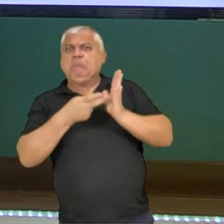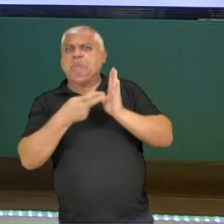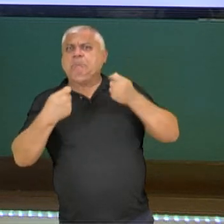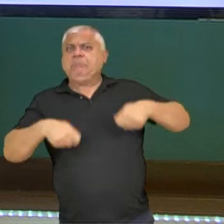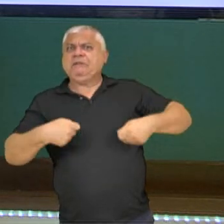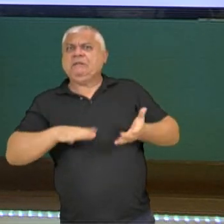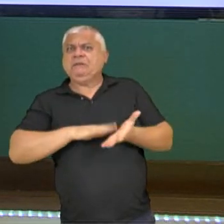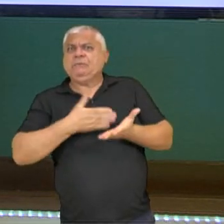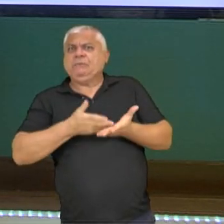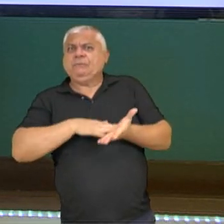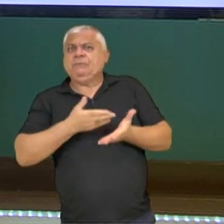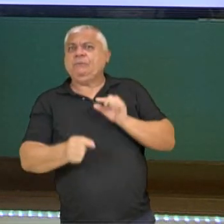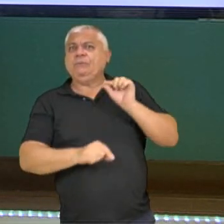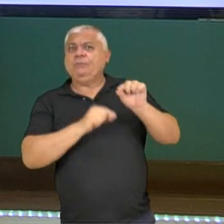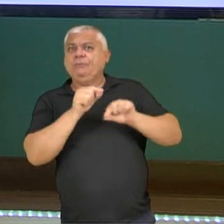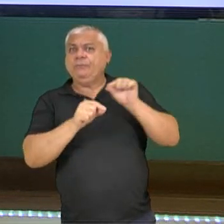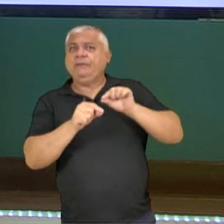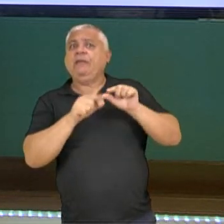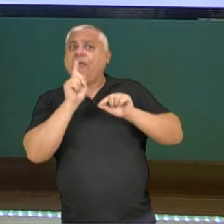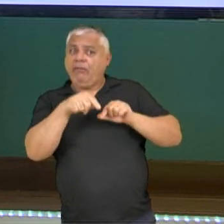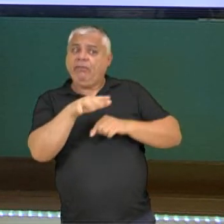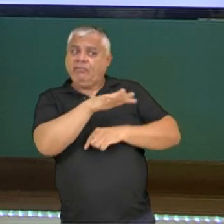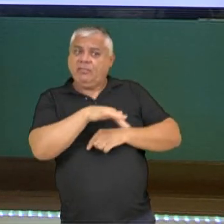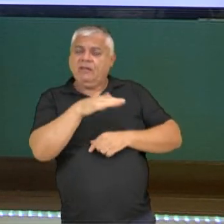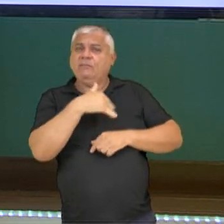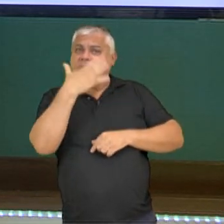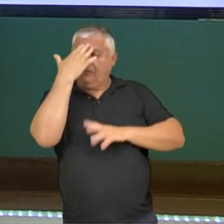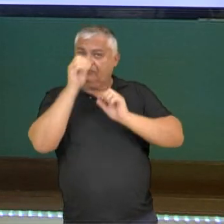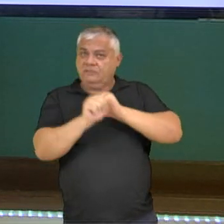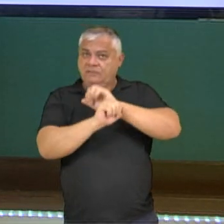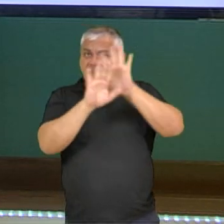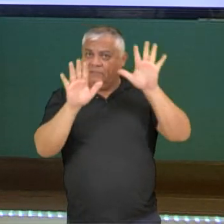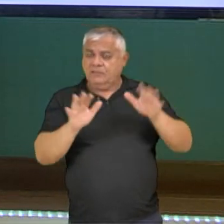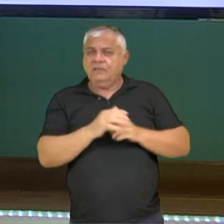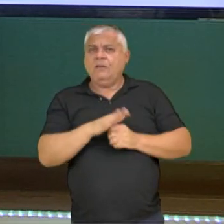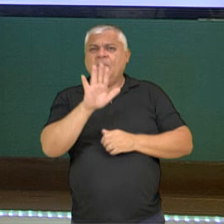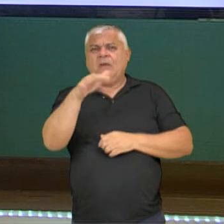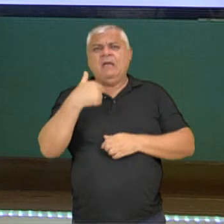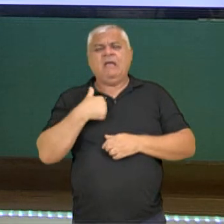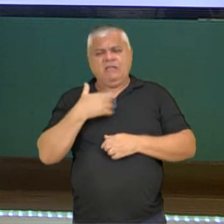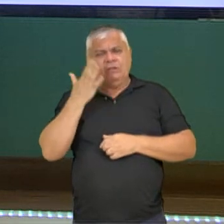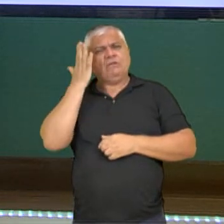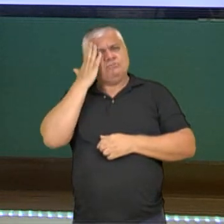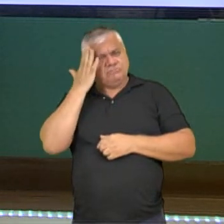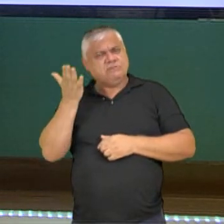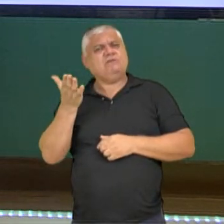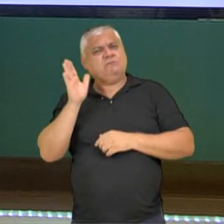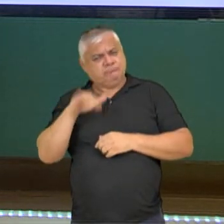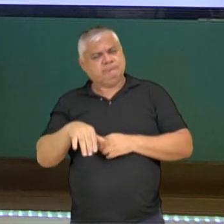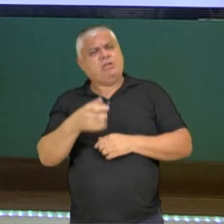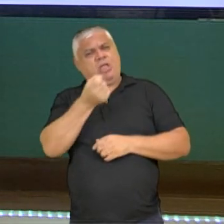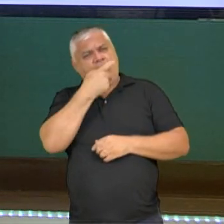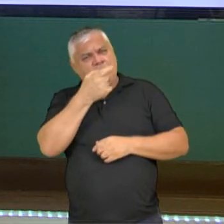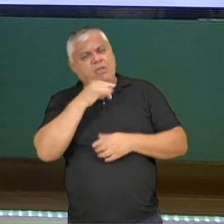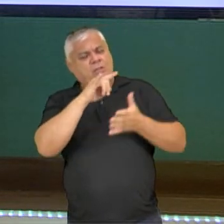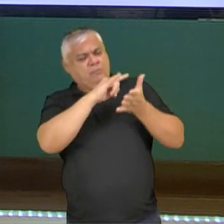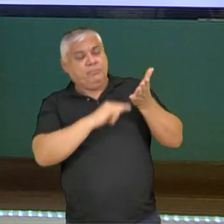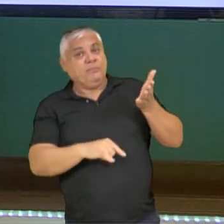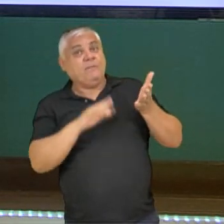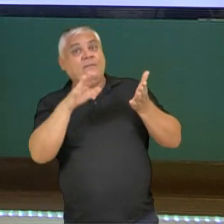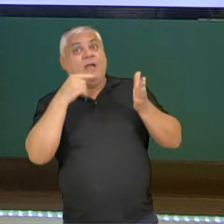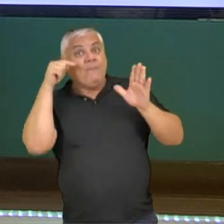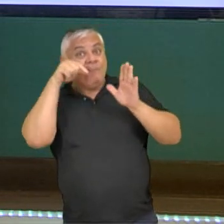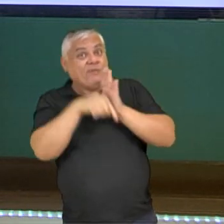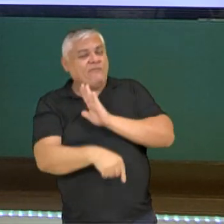conhecimento aplicado na área para poder entender plenamente. Alguém vai dizer, professor, eu entendo até. Sim, eu estou dizendo plenamente.